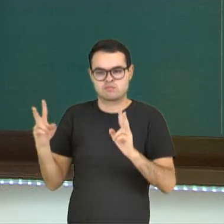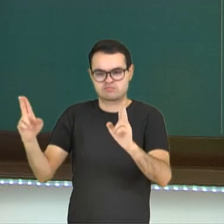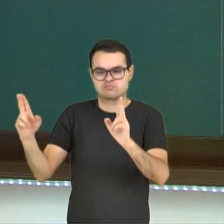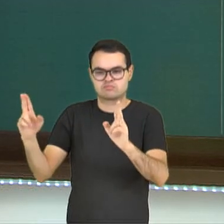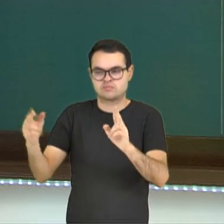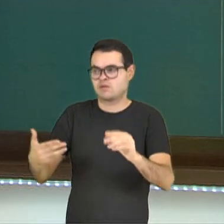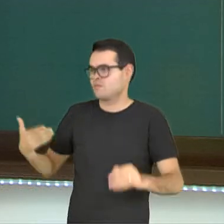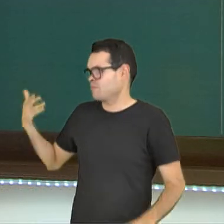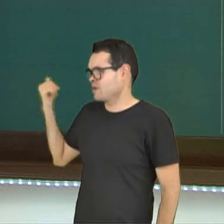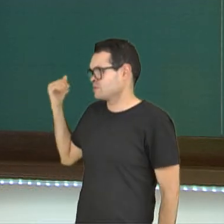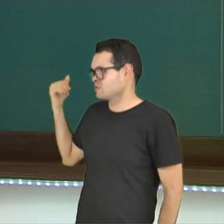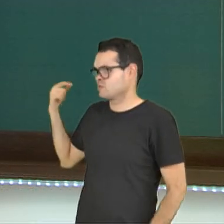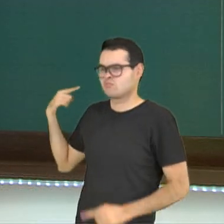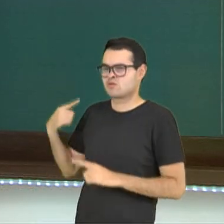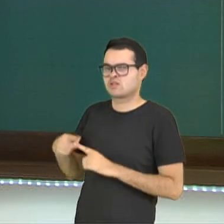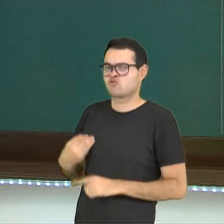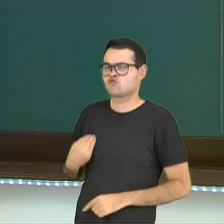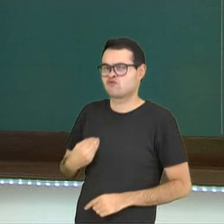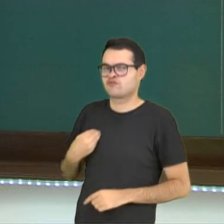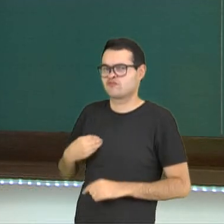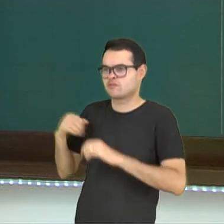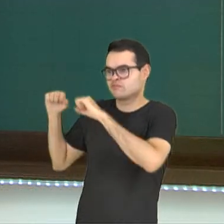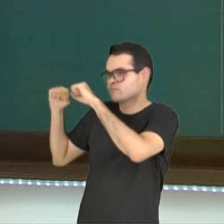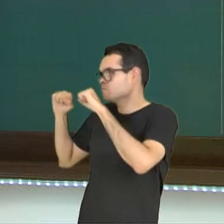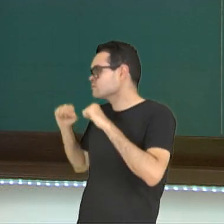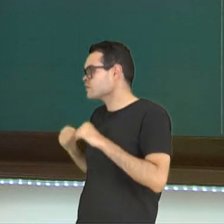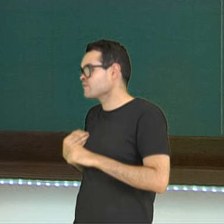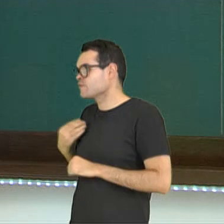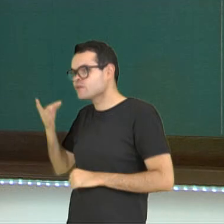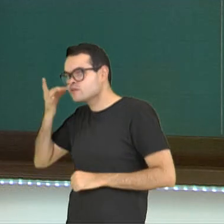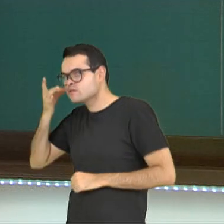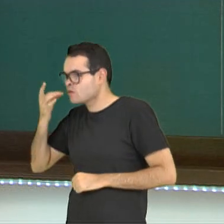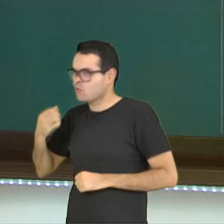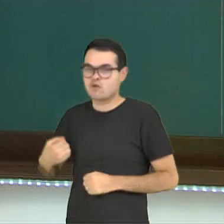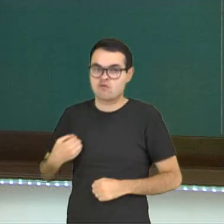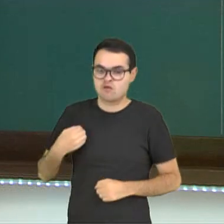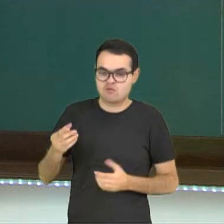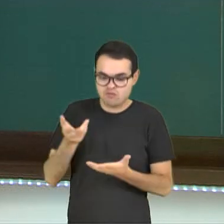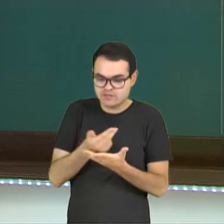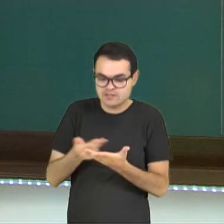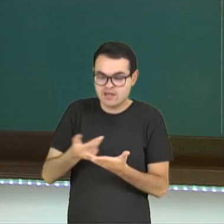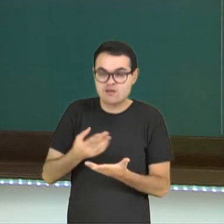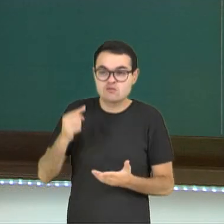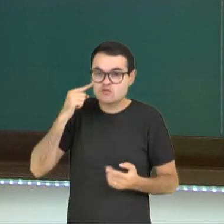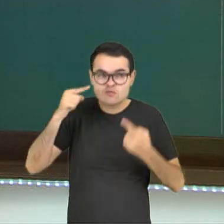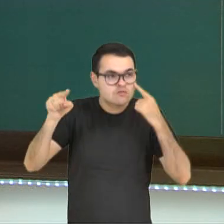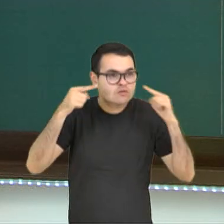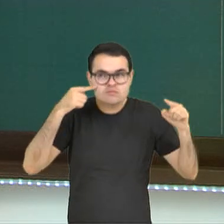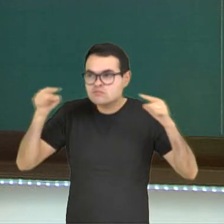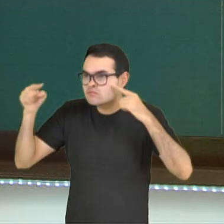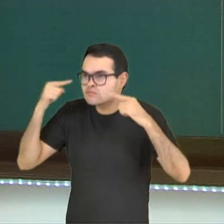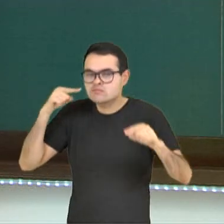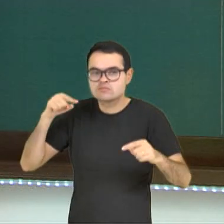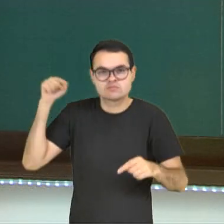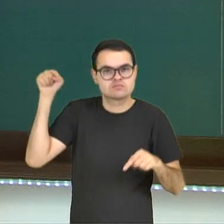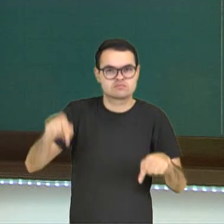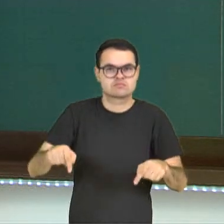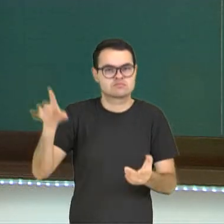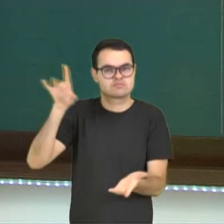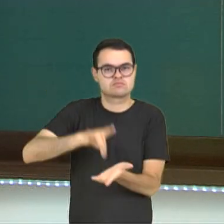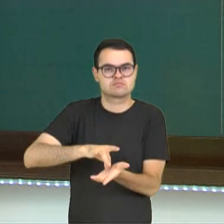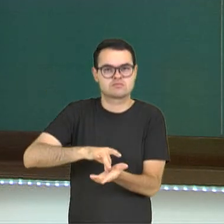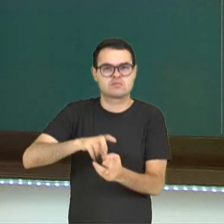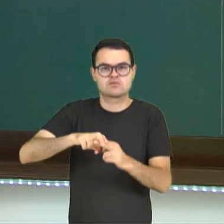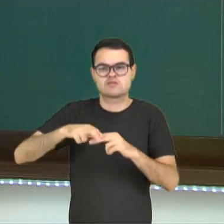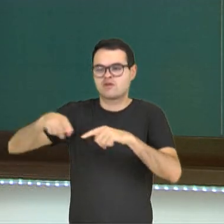retratar o passado porque eu não vivi no passado, eu vou retratar o que eu estou vendo. Então ele vai para a vida do campo, ele vai para as